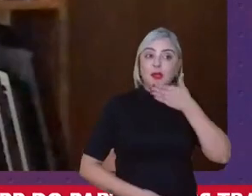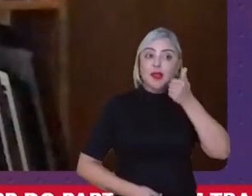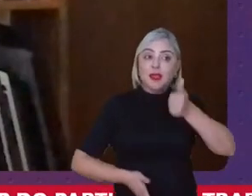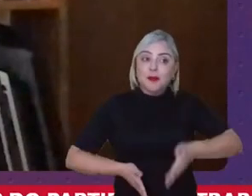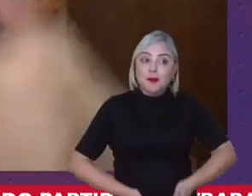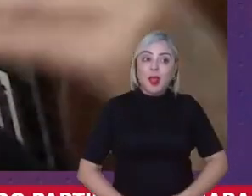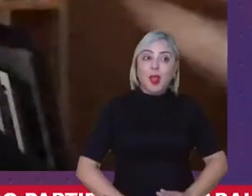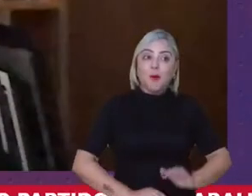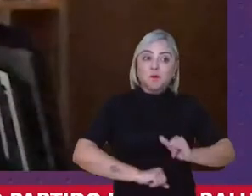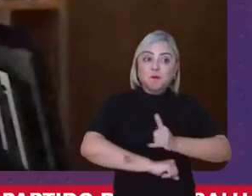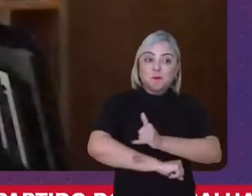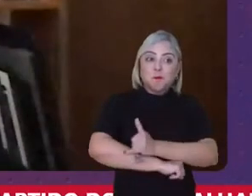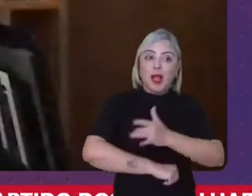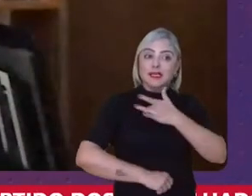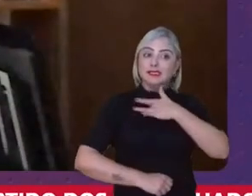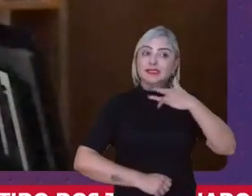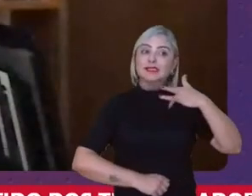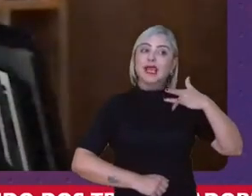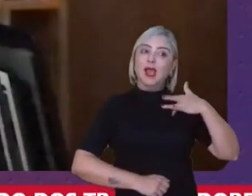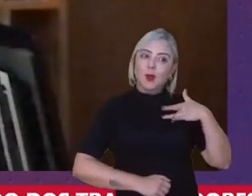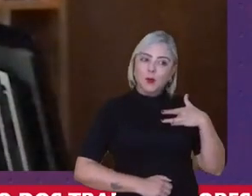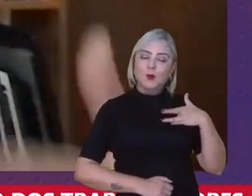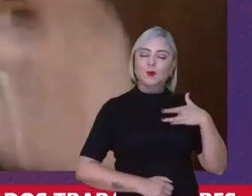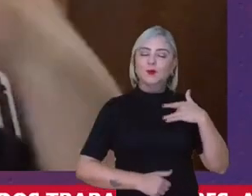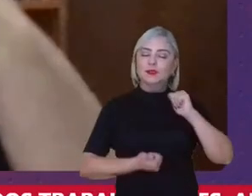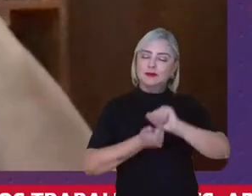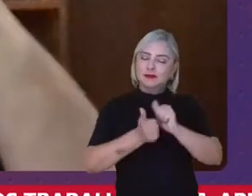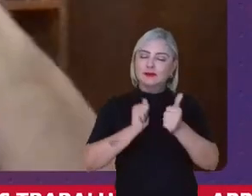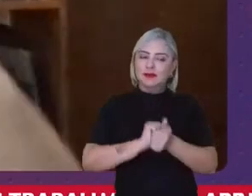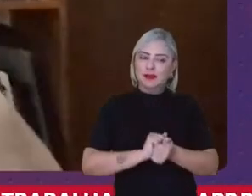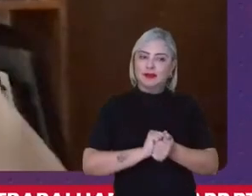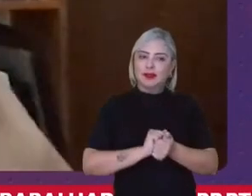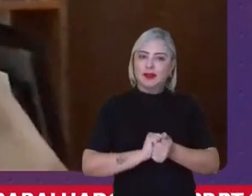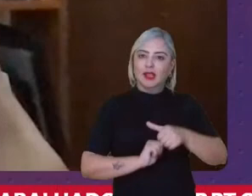começaram a nascer com um peso mais adequado. E